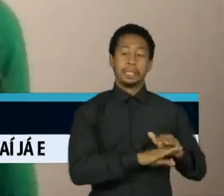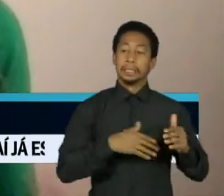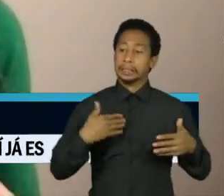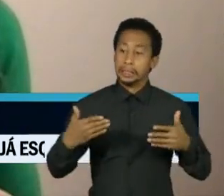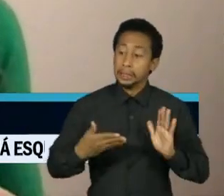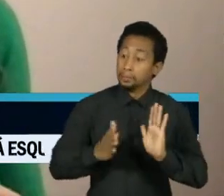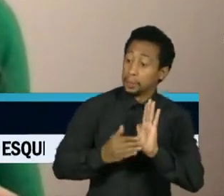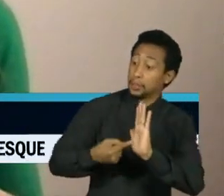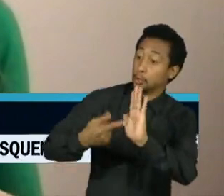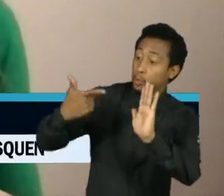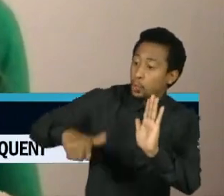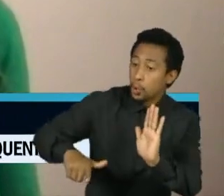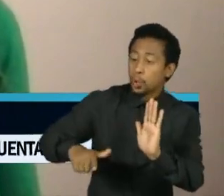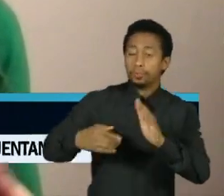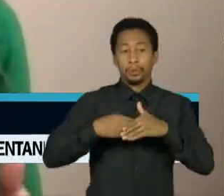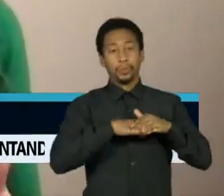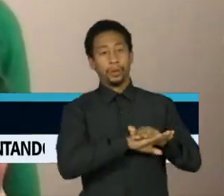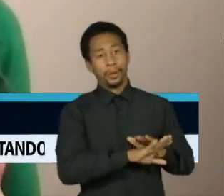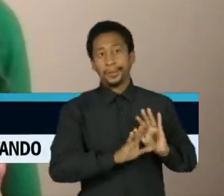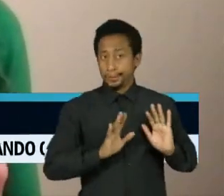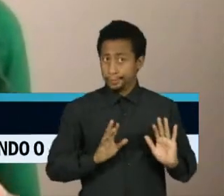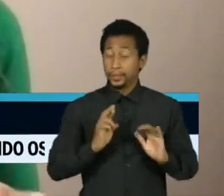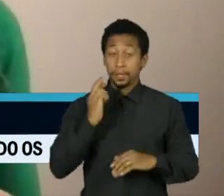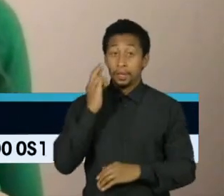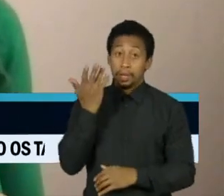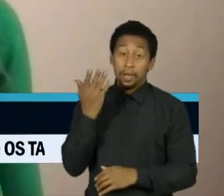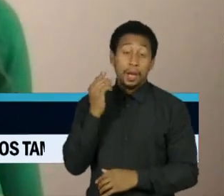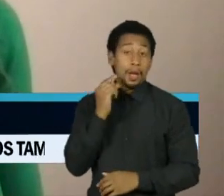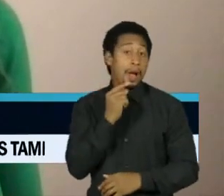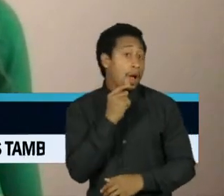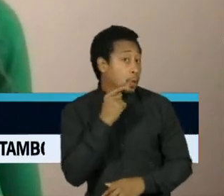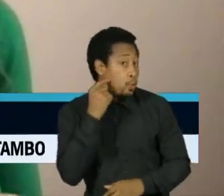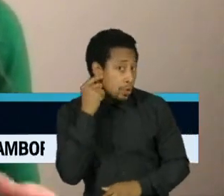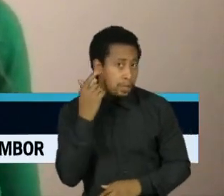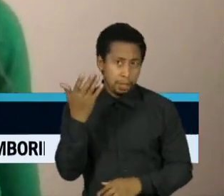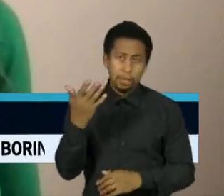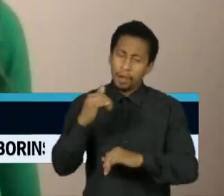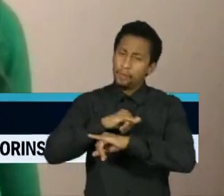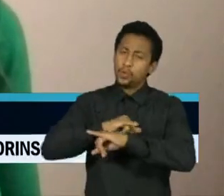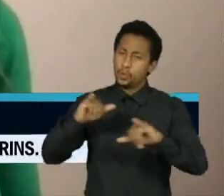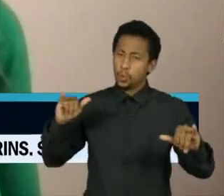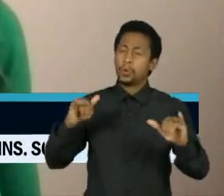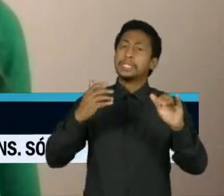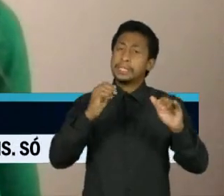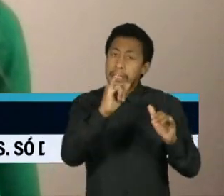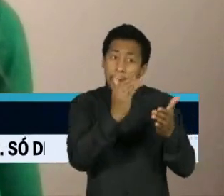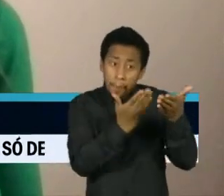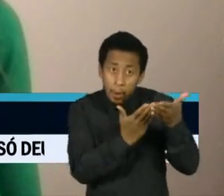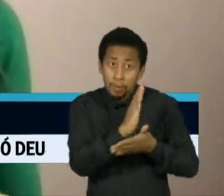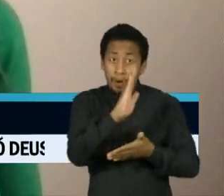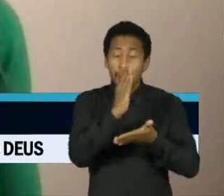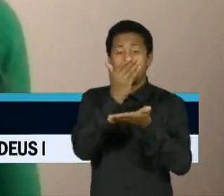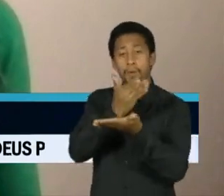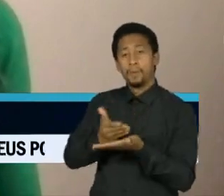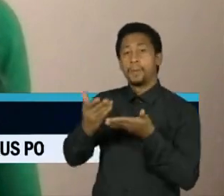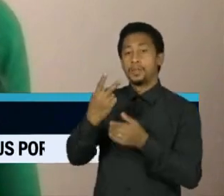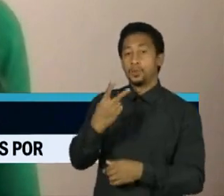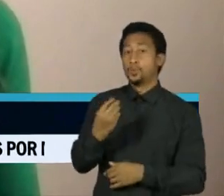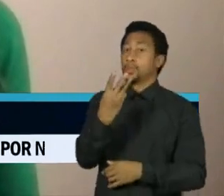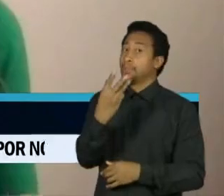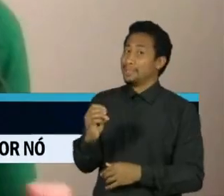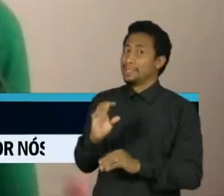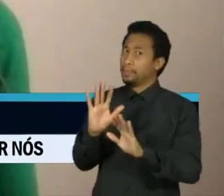que não é um casuísmo, isso só valeria em 2030, você sempre tem uma coisa